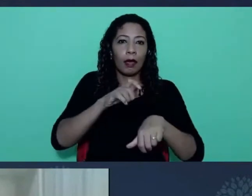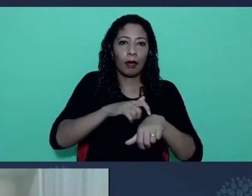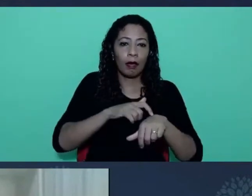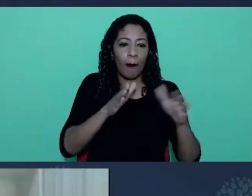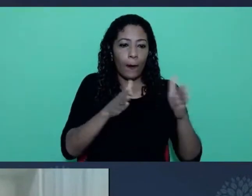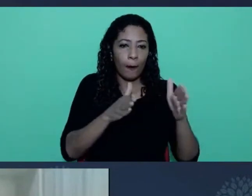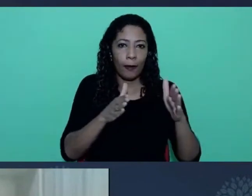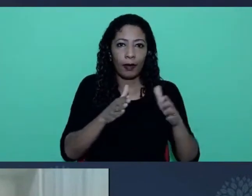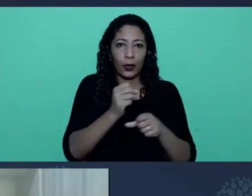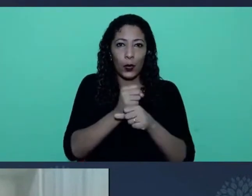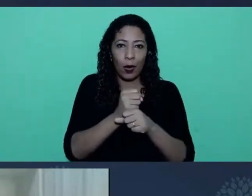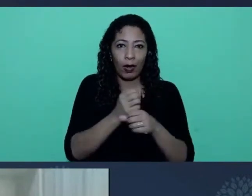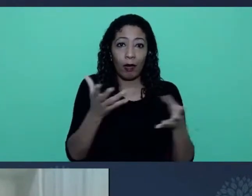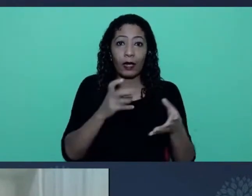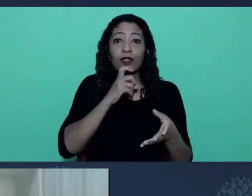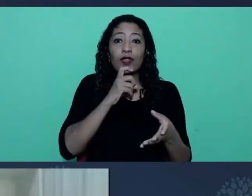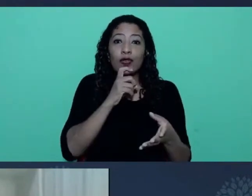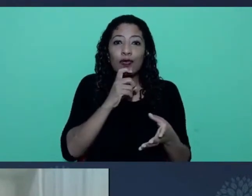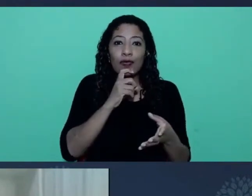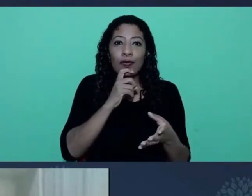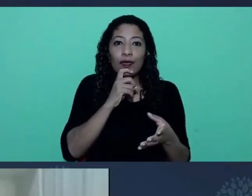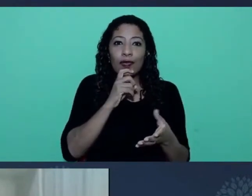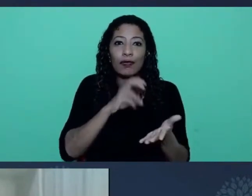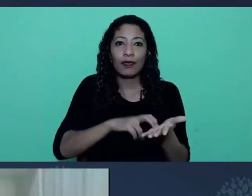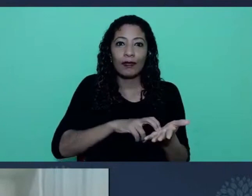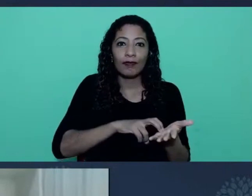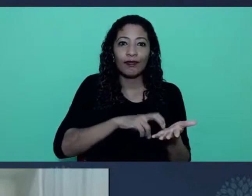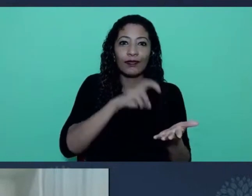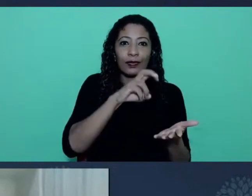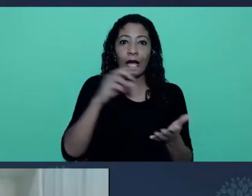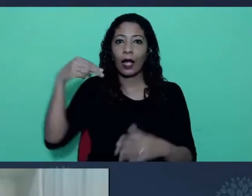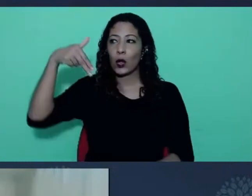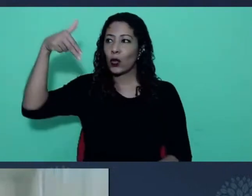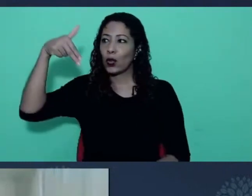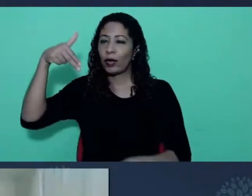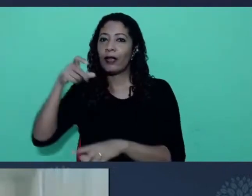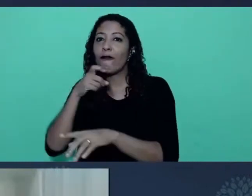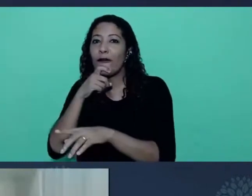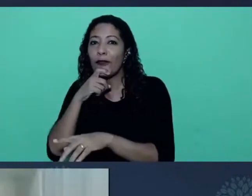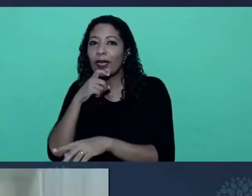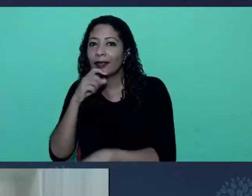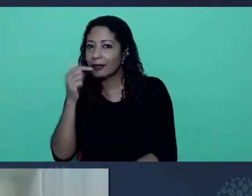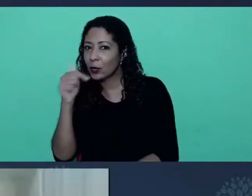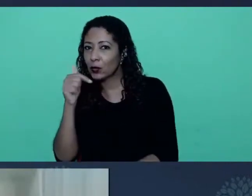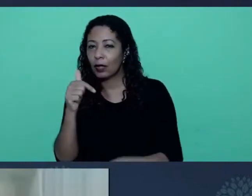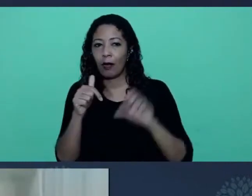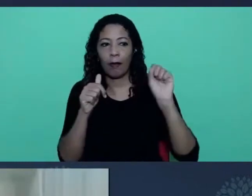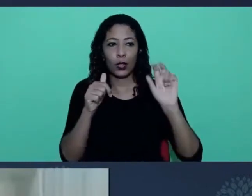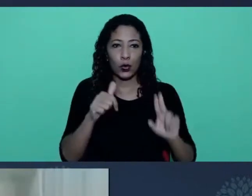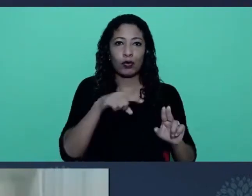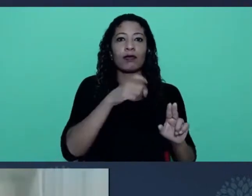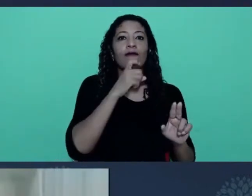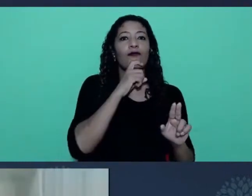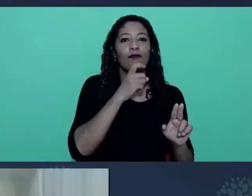sai. Eu sei que vocês aí no Nordeste são abençoados de não ter frio que a gente tem aqui no Sudeste, mas de qualquer maneira